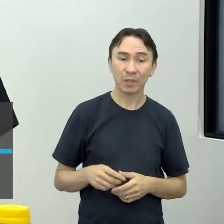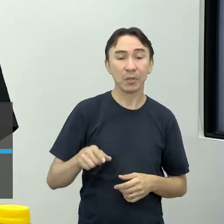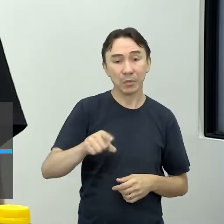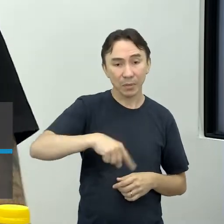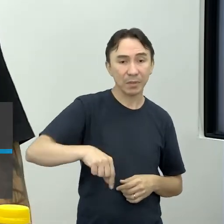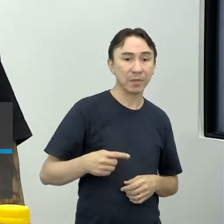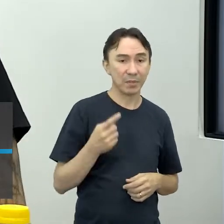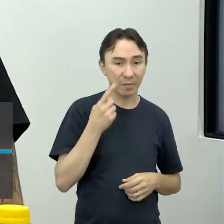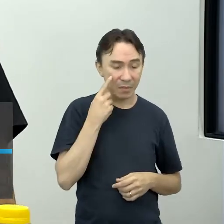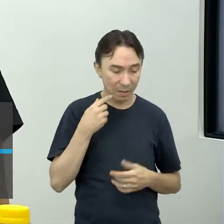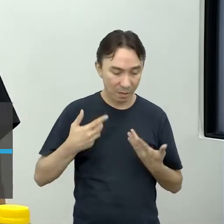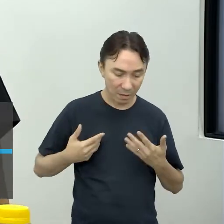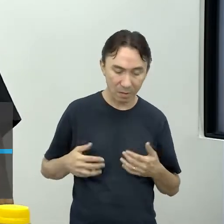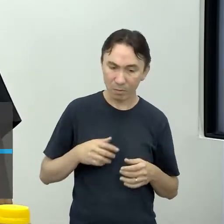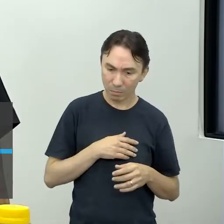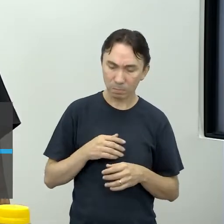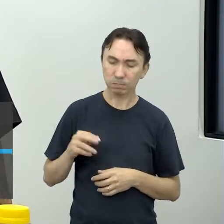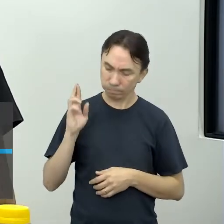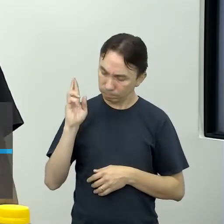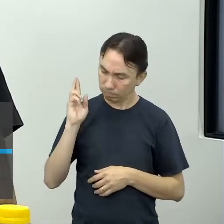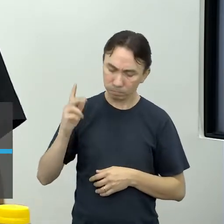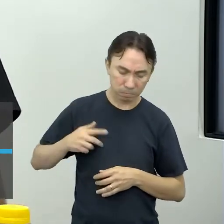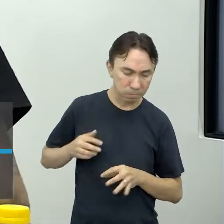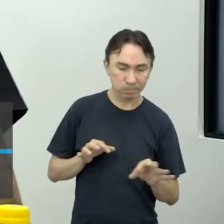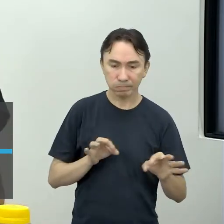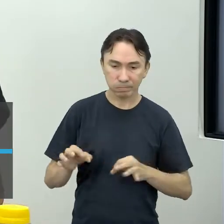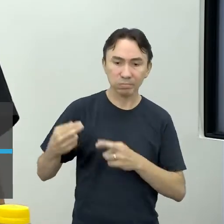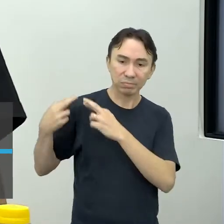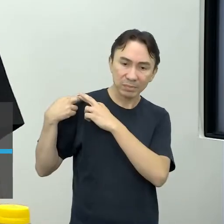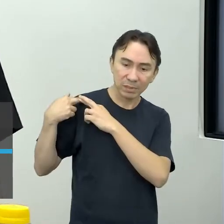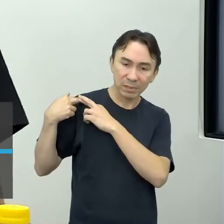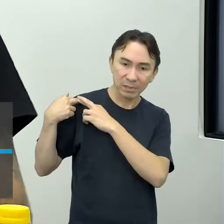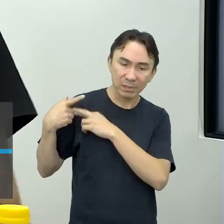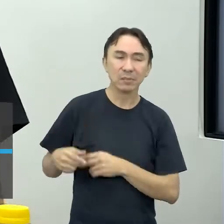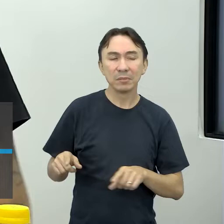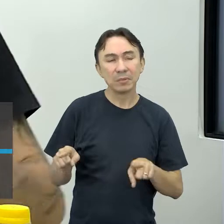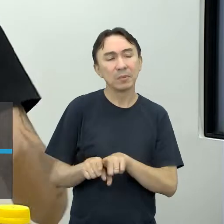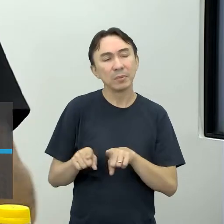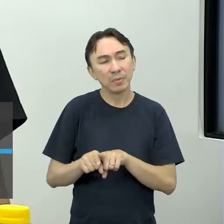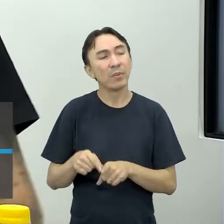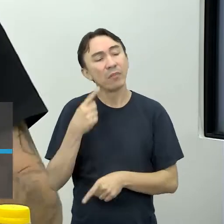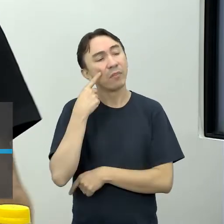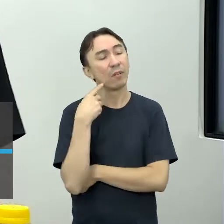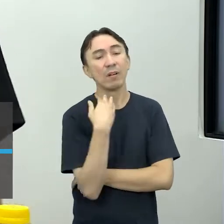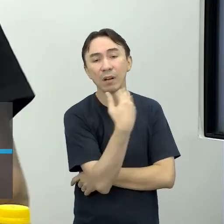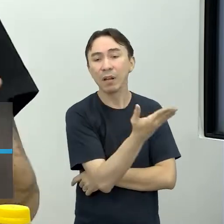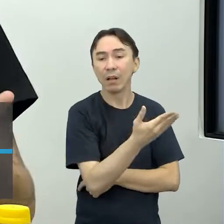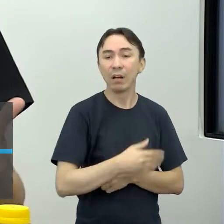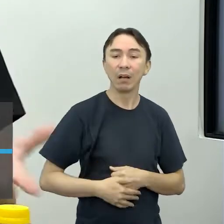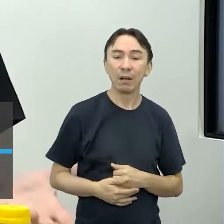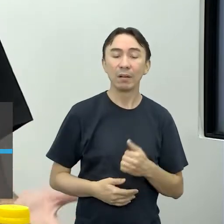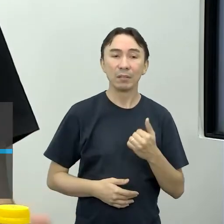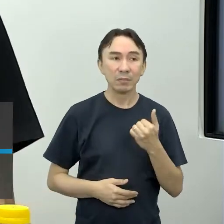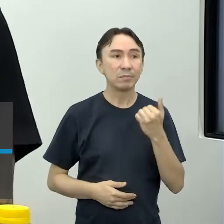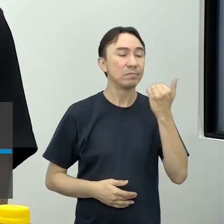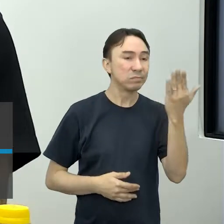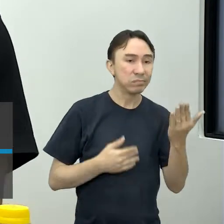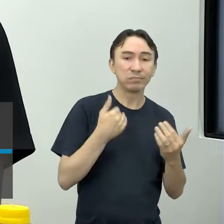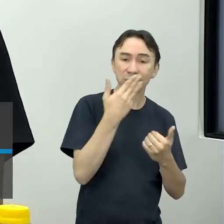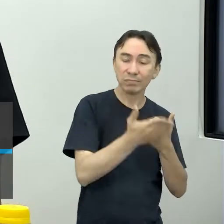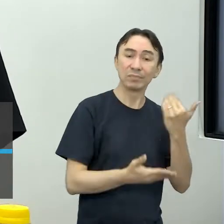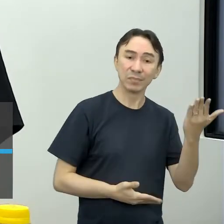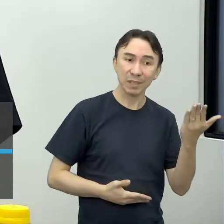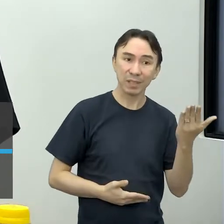gente consegue fazer a nossa parte, a gente também começa a procurar e querer entender o que âmbitos maiores, a nível macro, né, como você